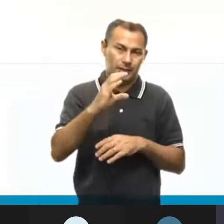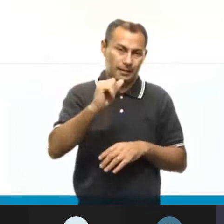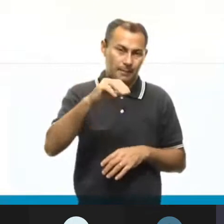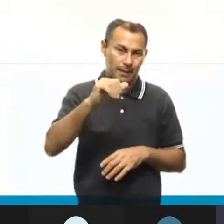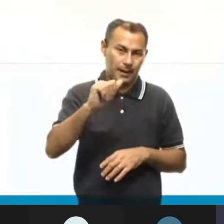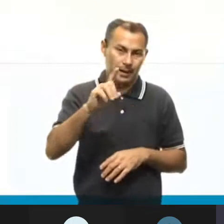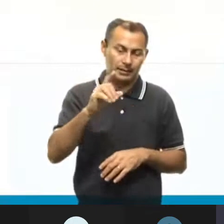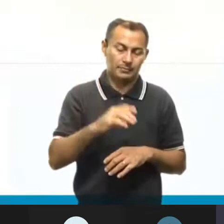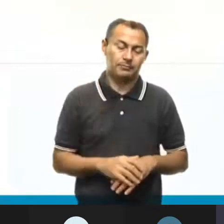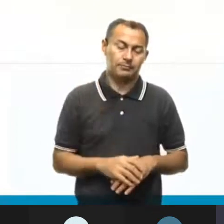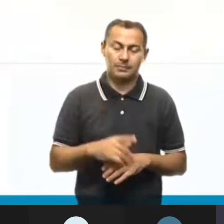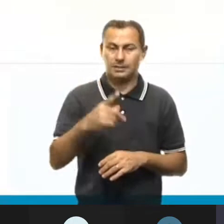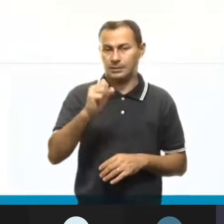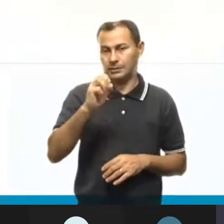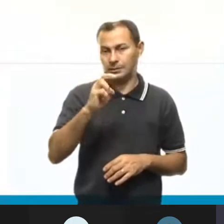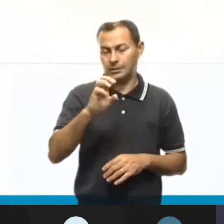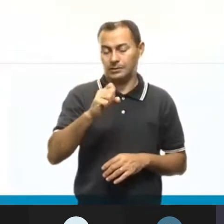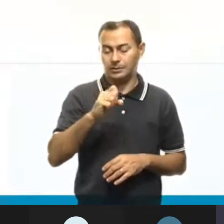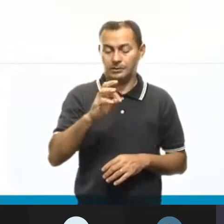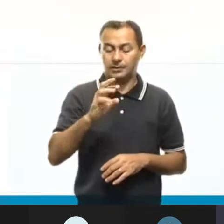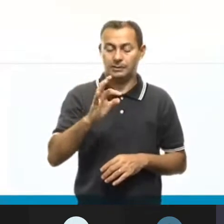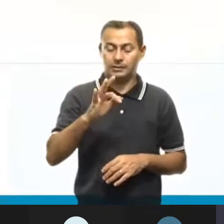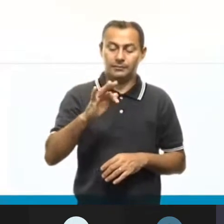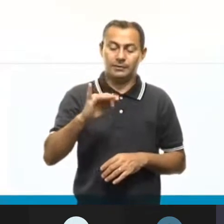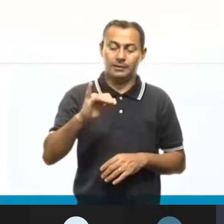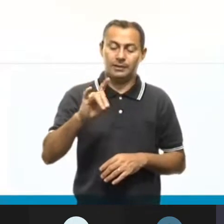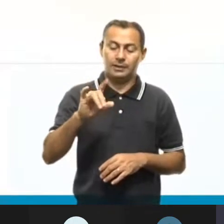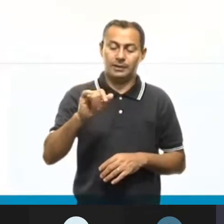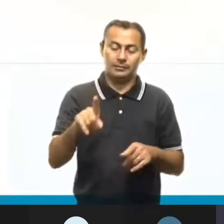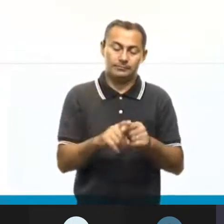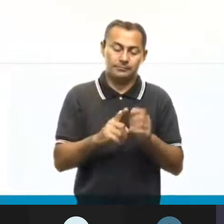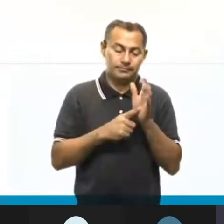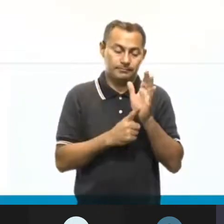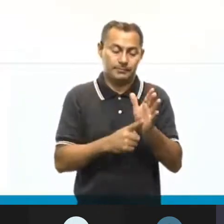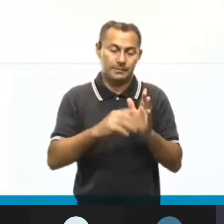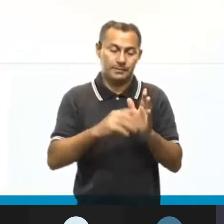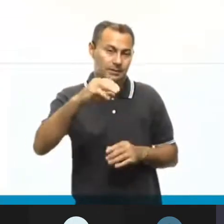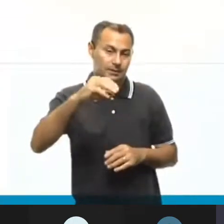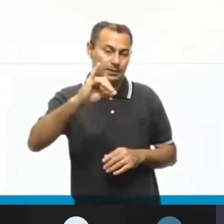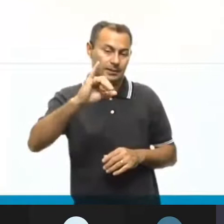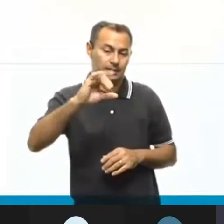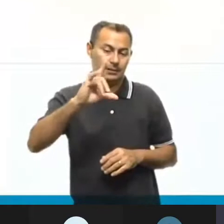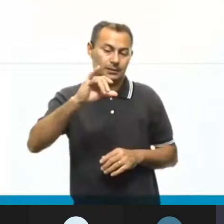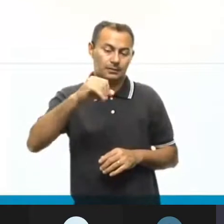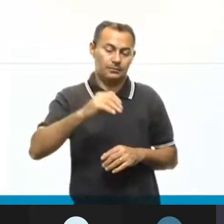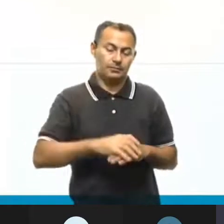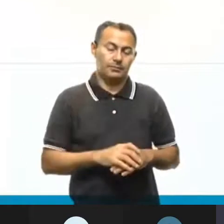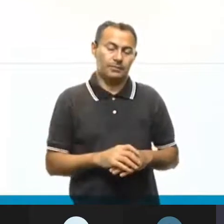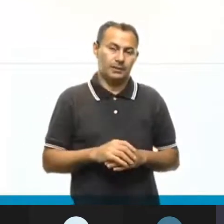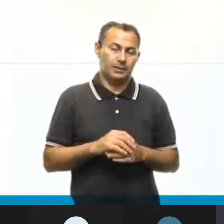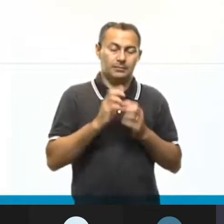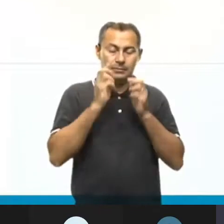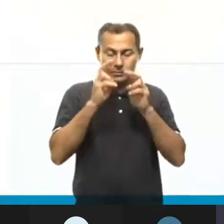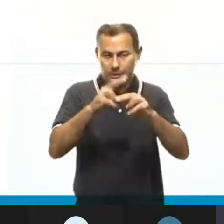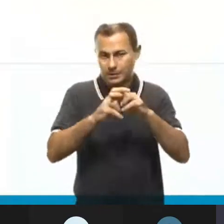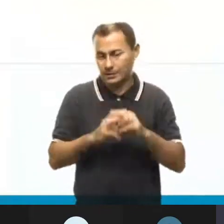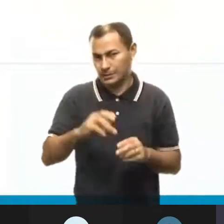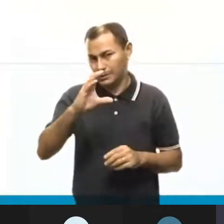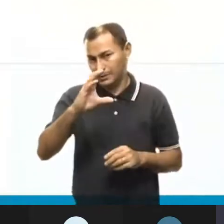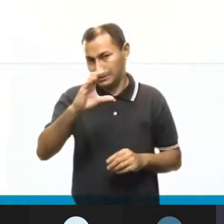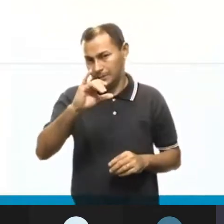mas é só uma, então é pseudoestratificado, ele é cilíndrico e ele apresenta cílios, portanto, ele é ciliado,